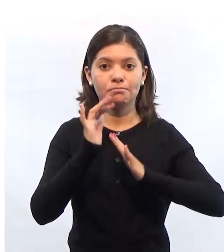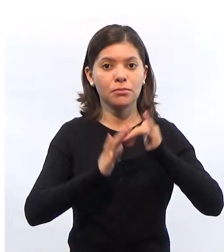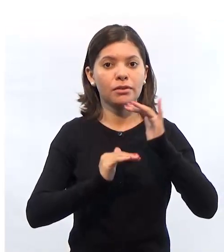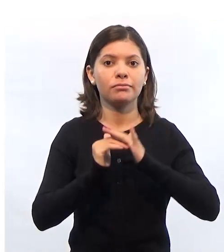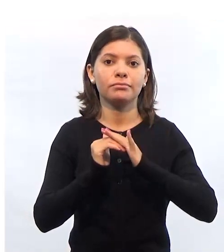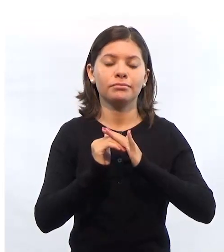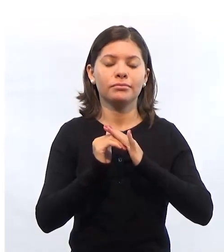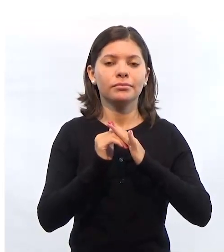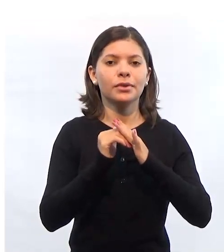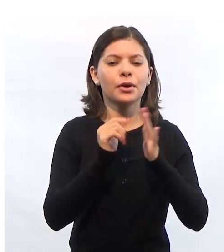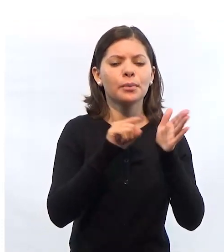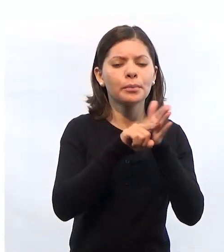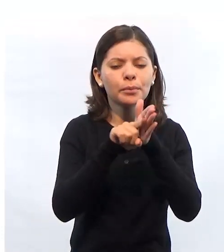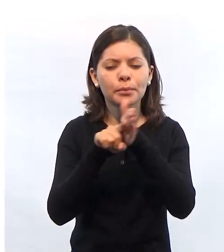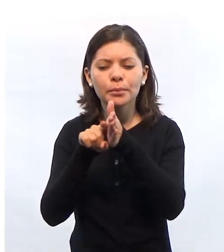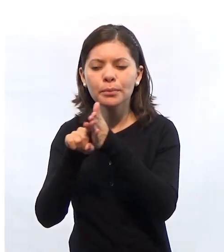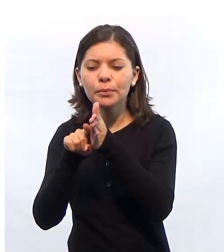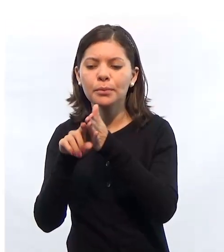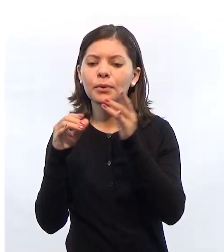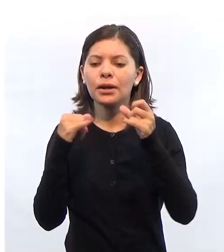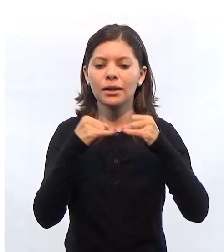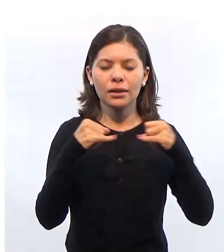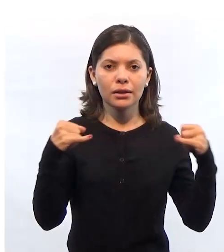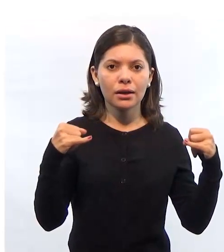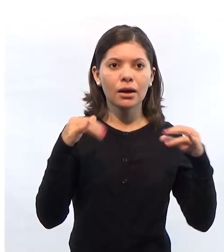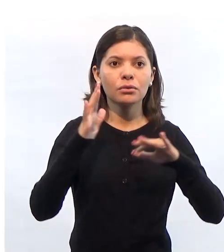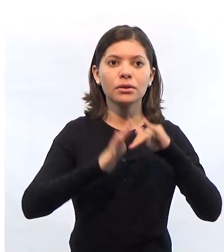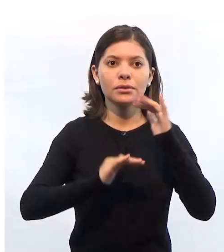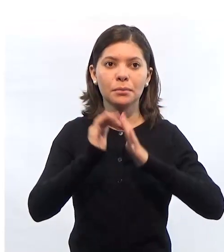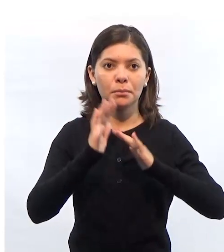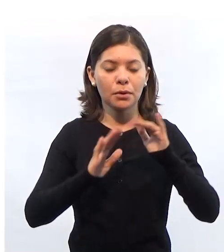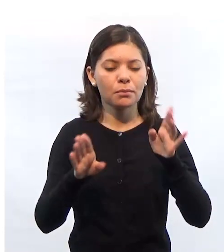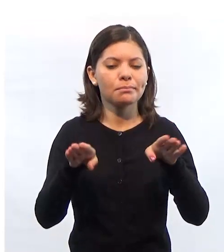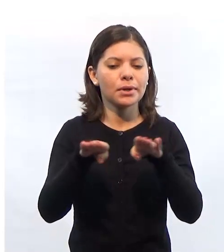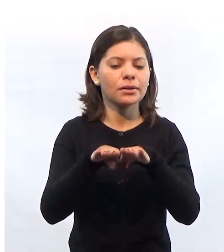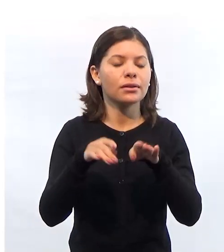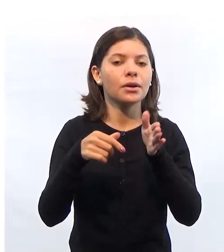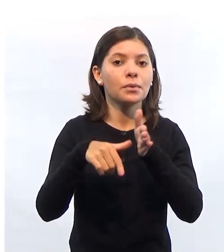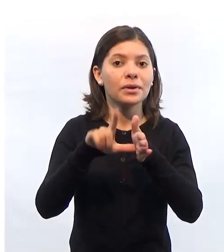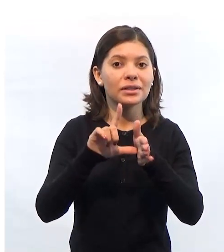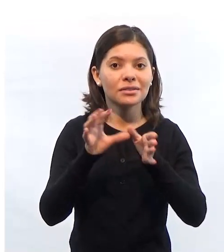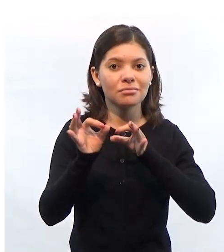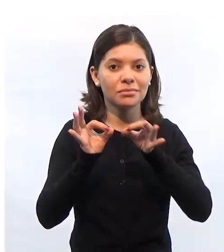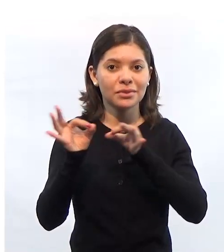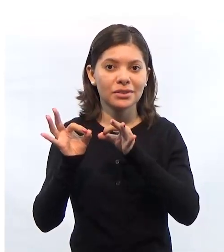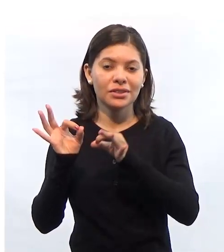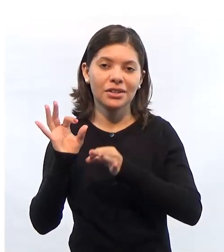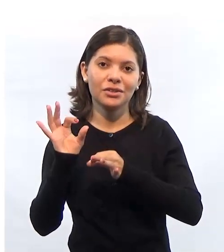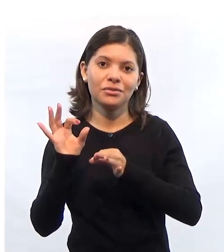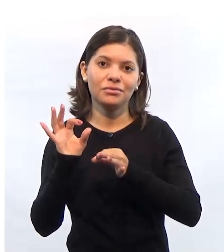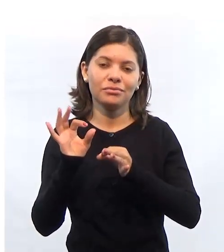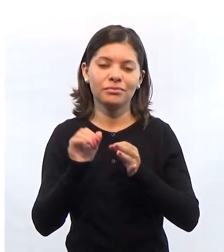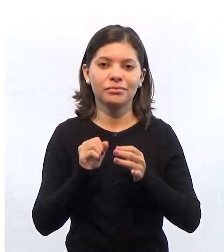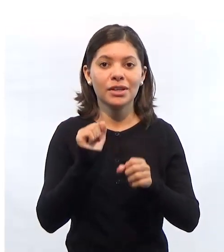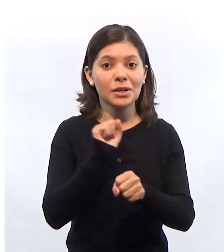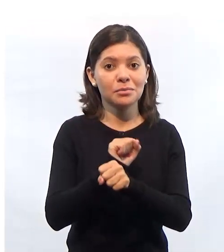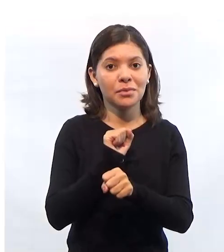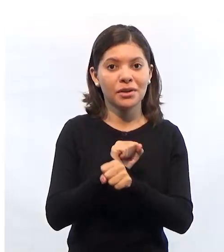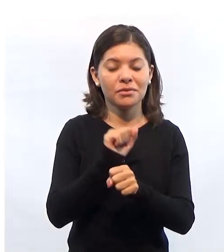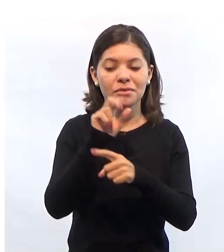desejado ela procura alinhar o desempenho com um padrão planejado ou esperado